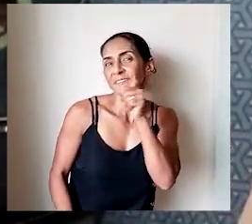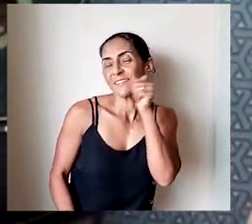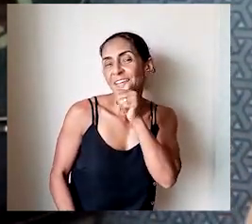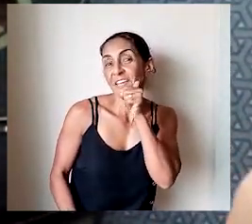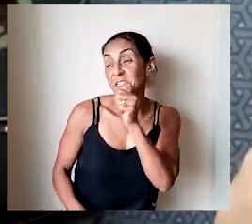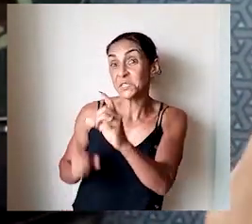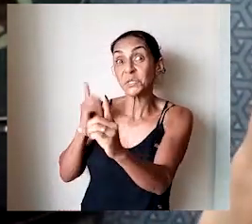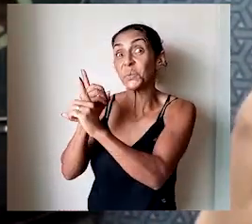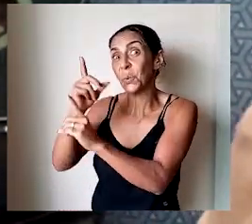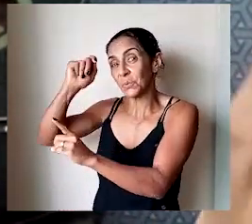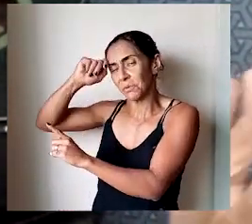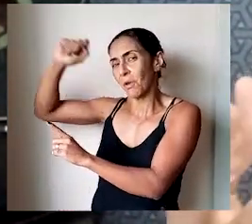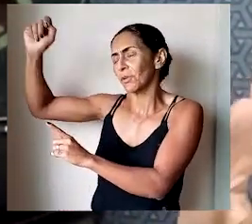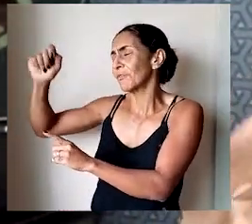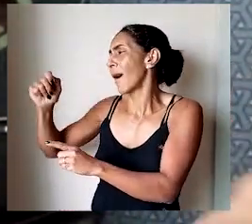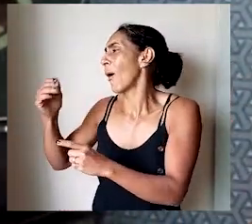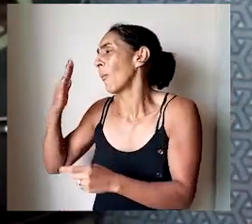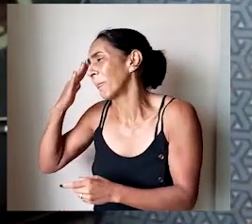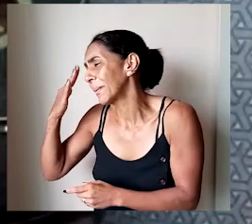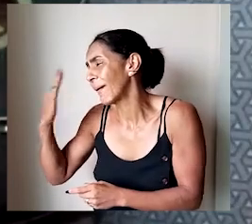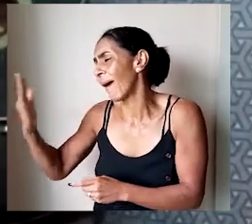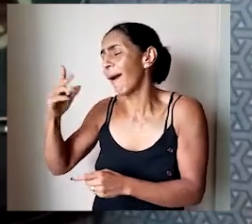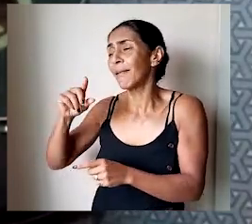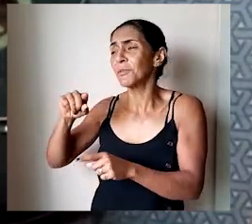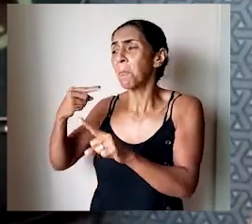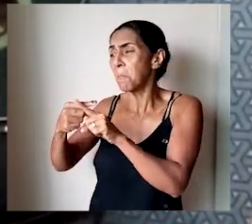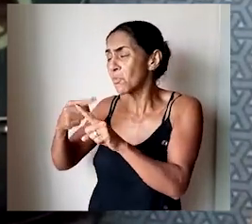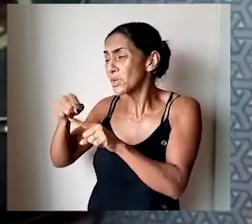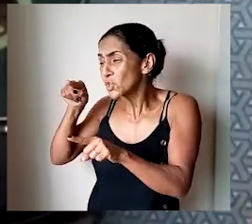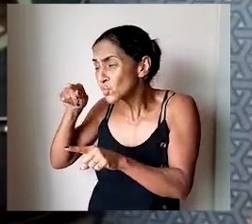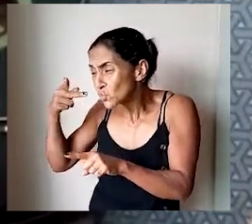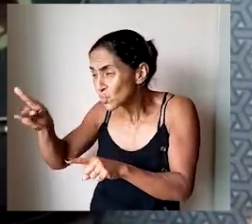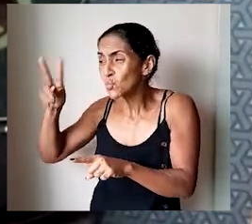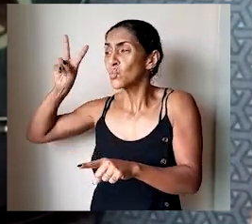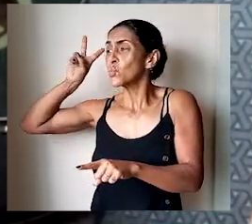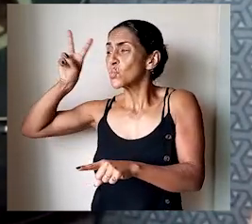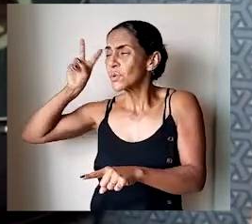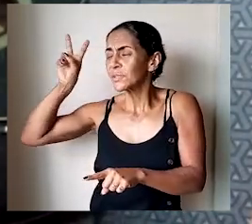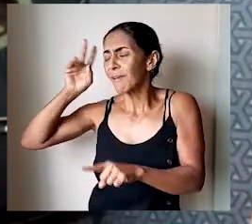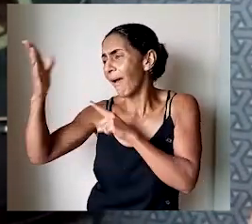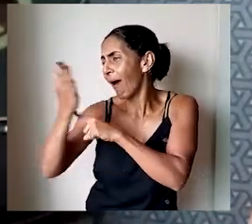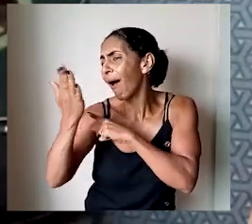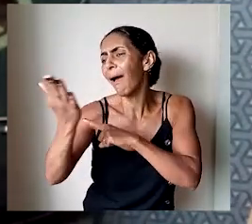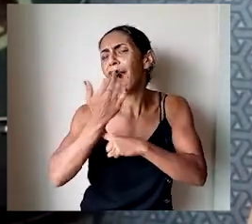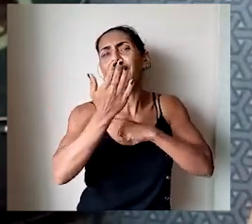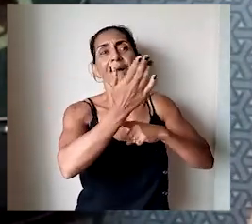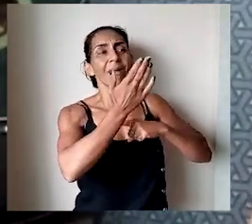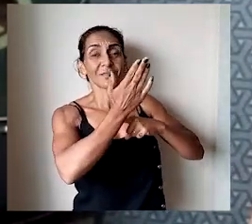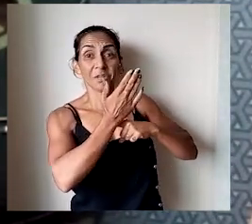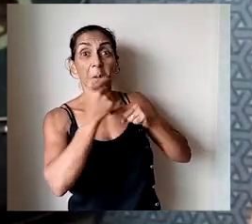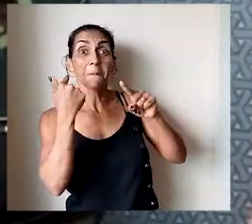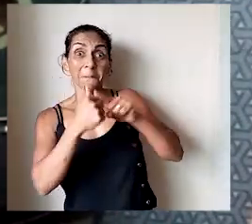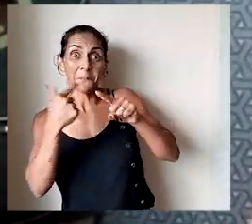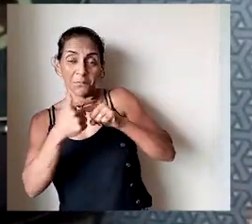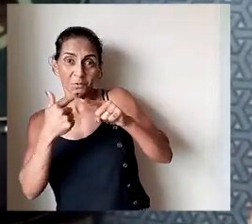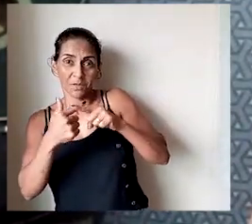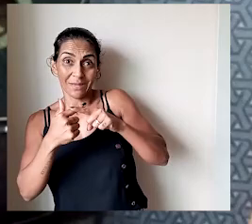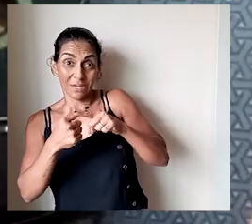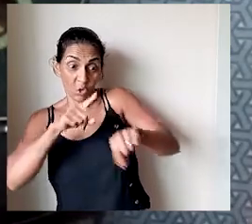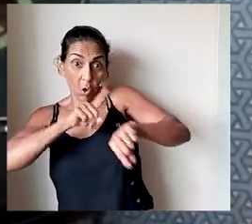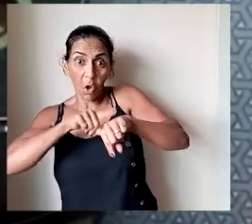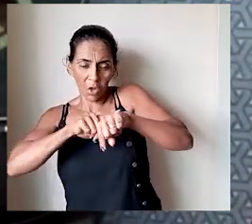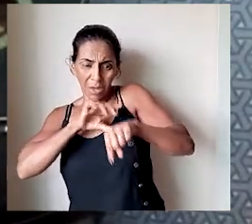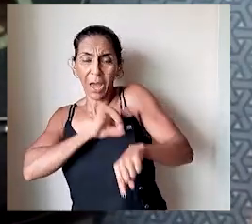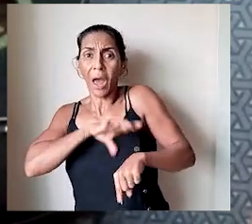inspiração para ir aflorar a coragem que todas as mulheres já temos por natureza. Elas falavam assim que quando elas estavam com medo, pensavam